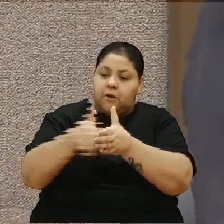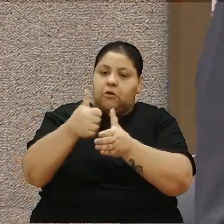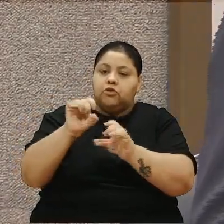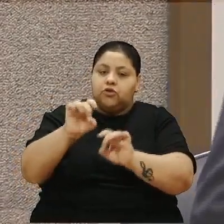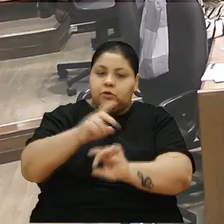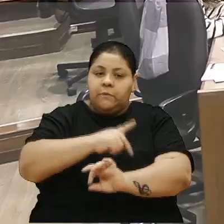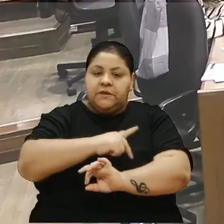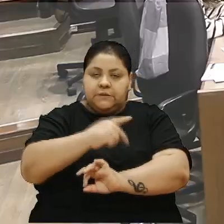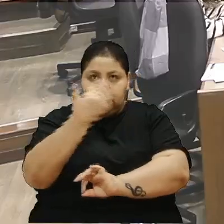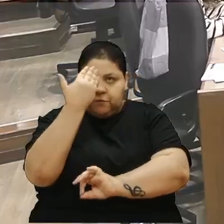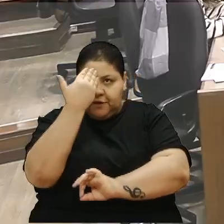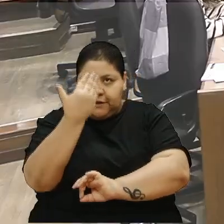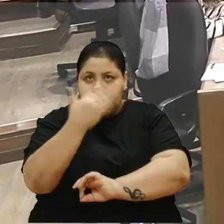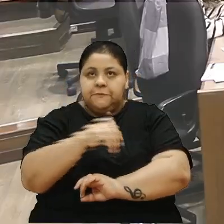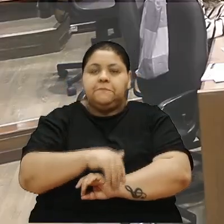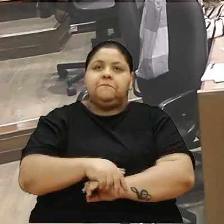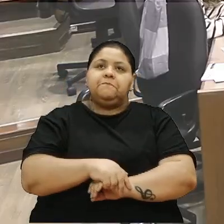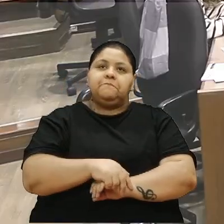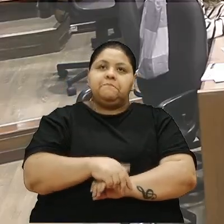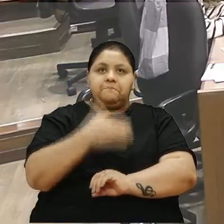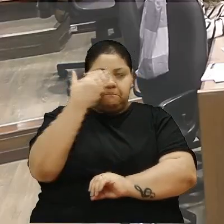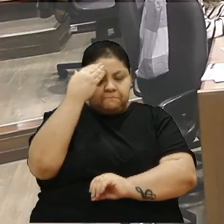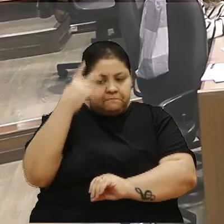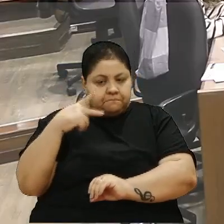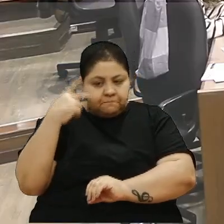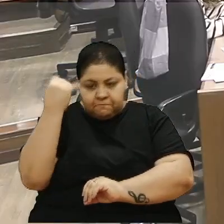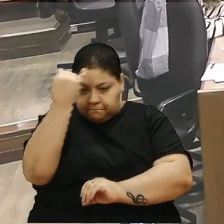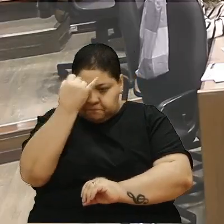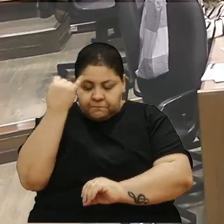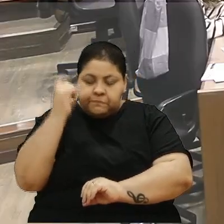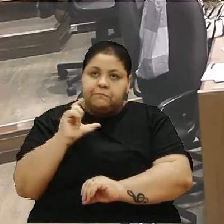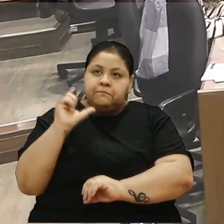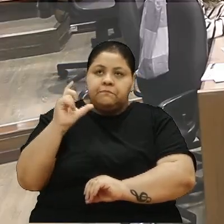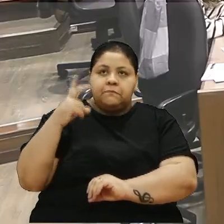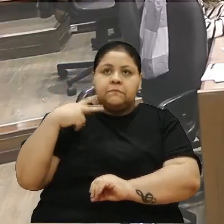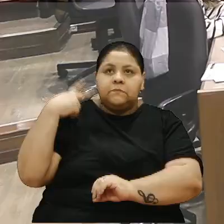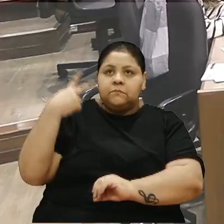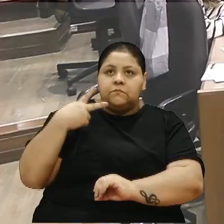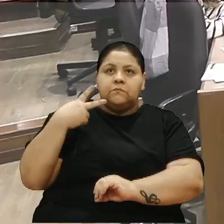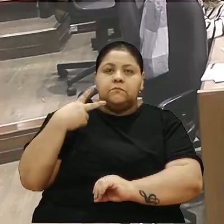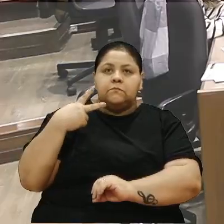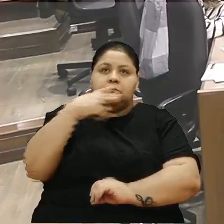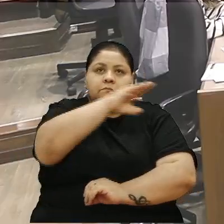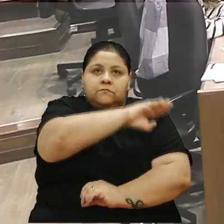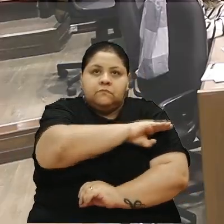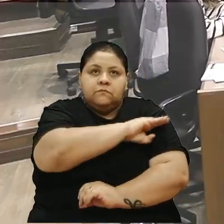senhor presidente. Obrigado, vereador D'Ambrós. Com a palavra, vereador Ramon Teles.